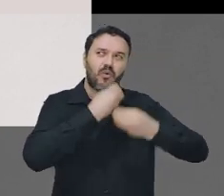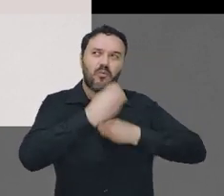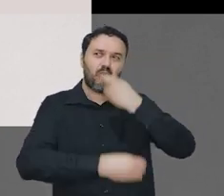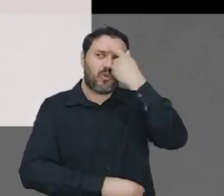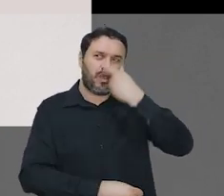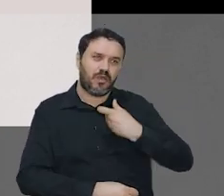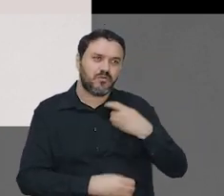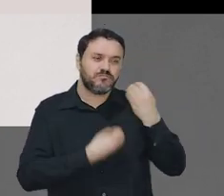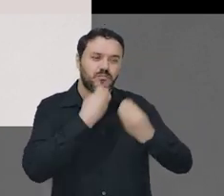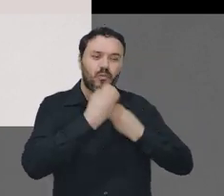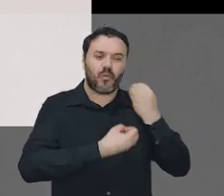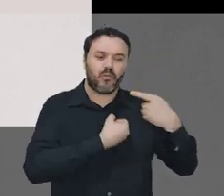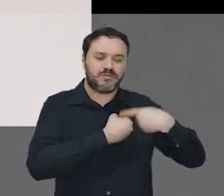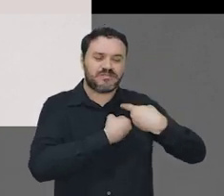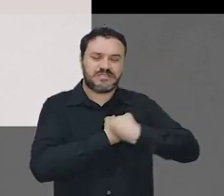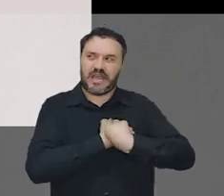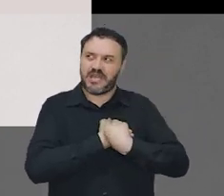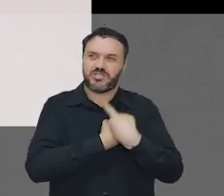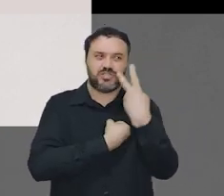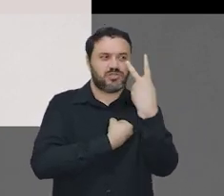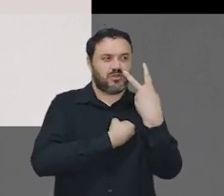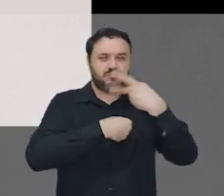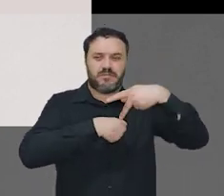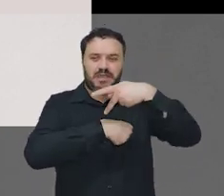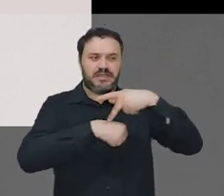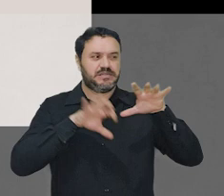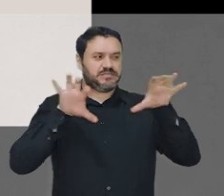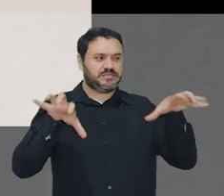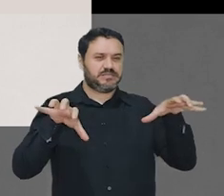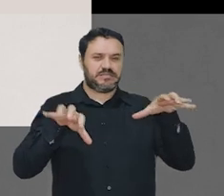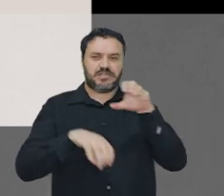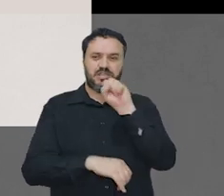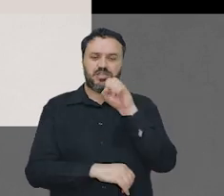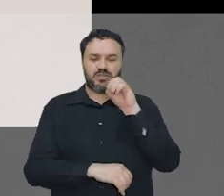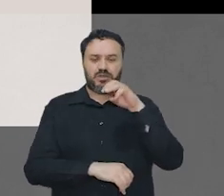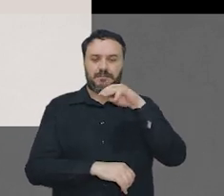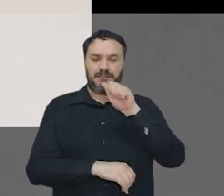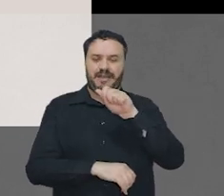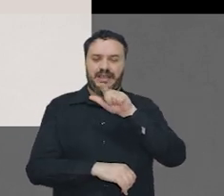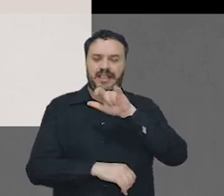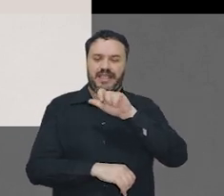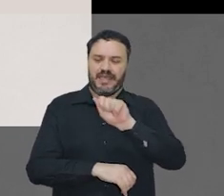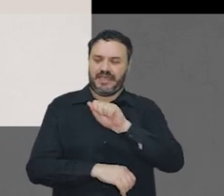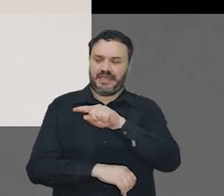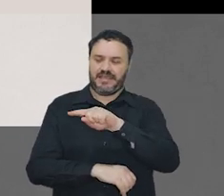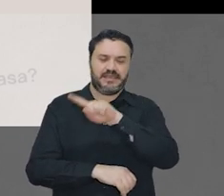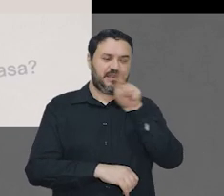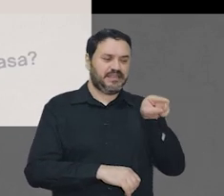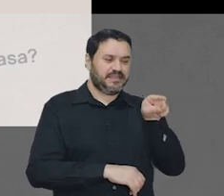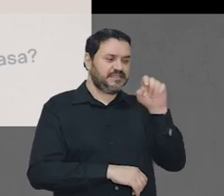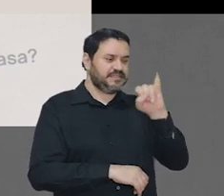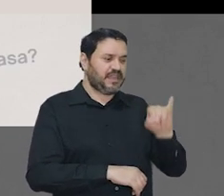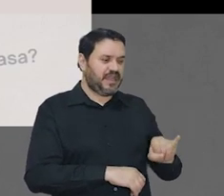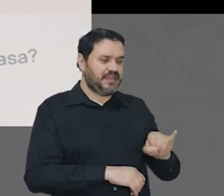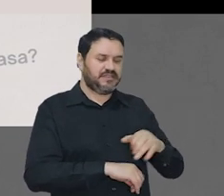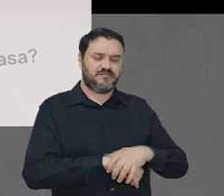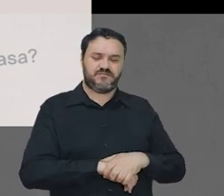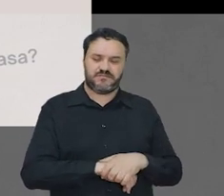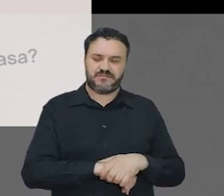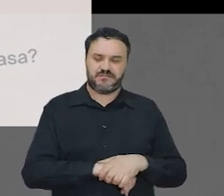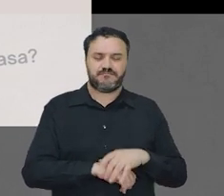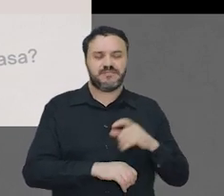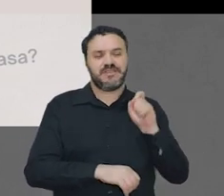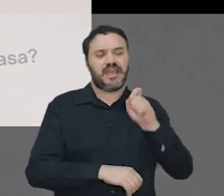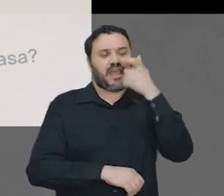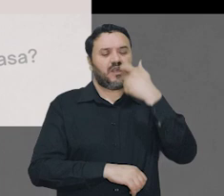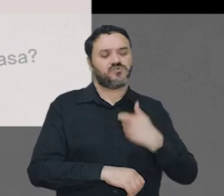a constituem. Chego, dessa forma, busca respostas para as perguntas: quem sou eu? Onde